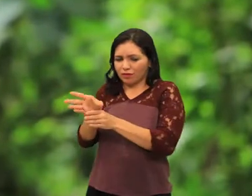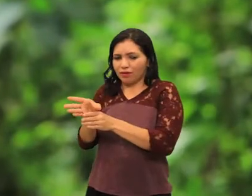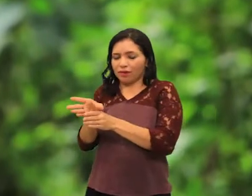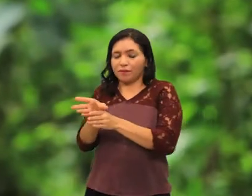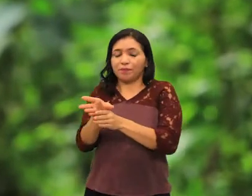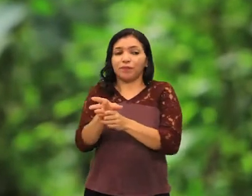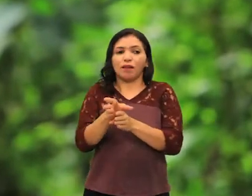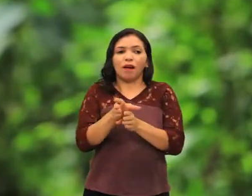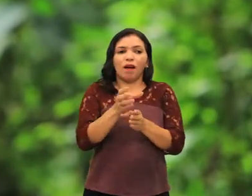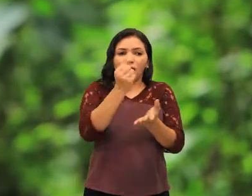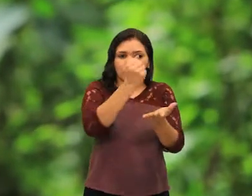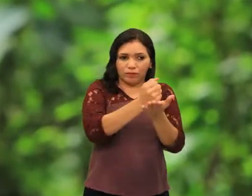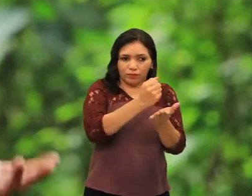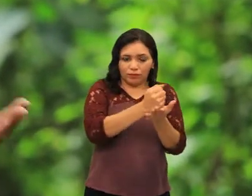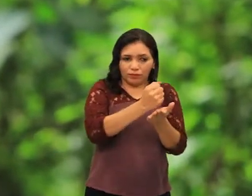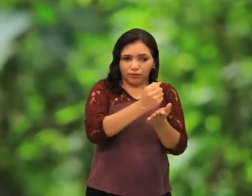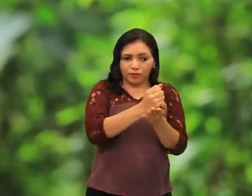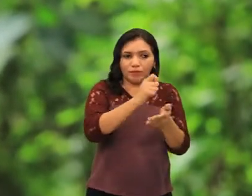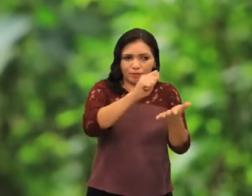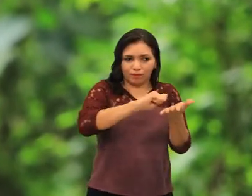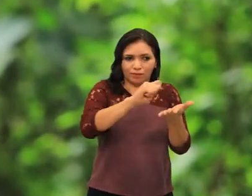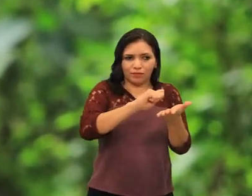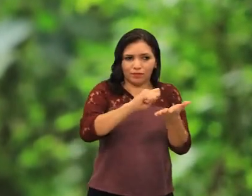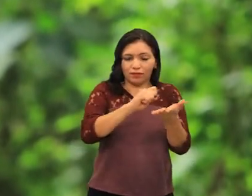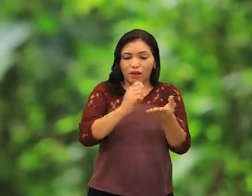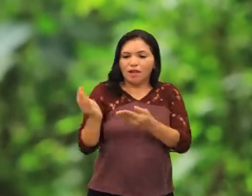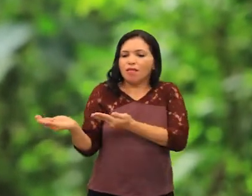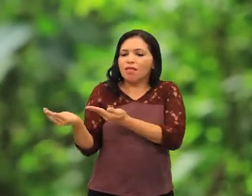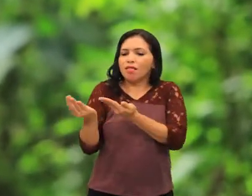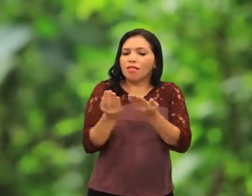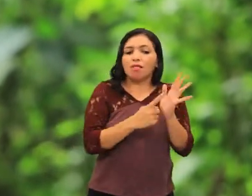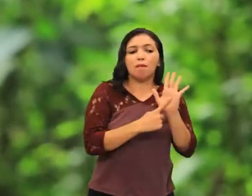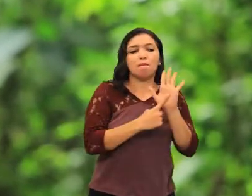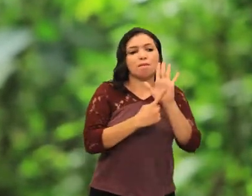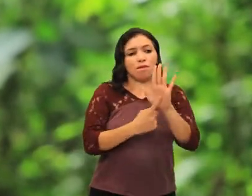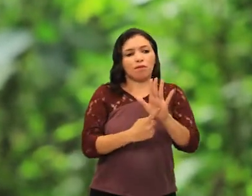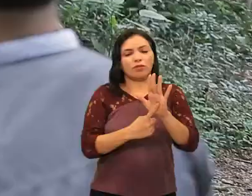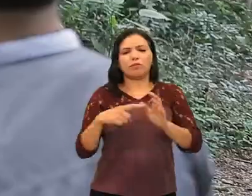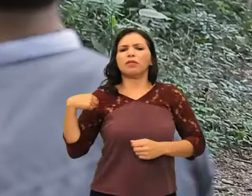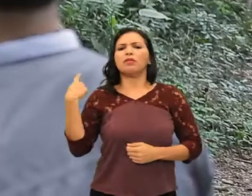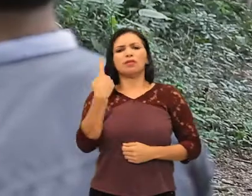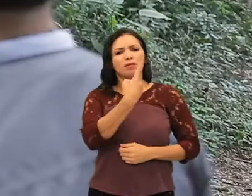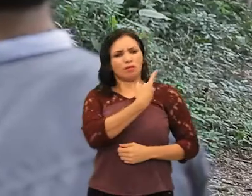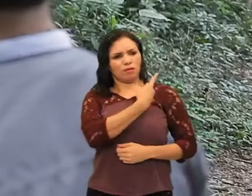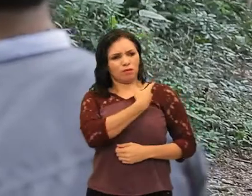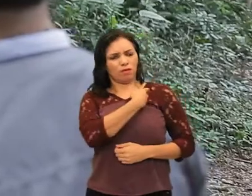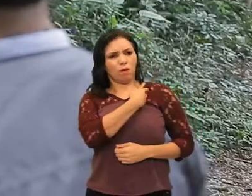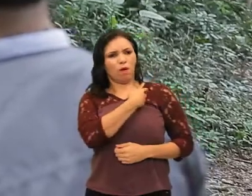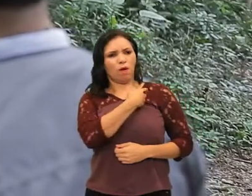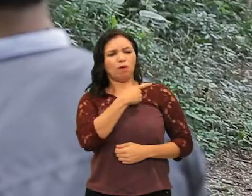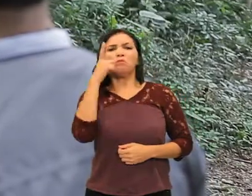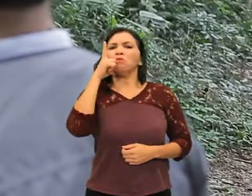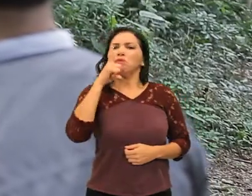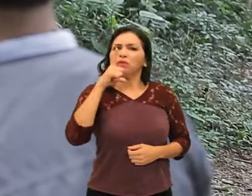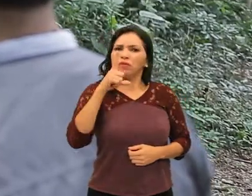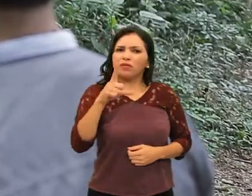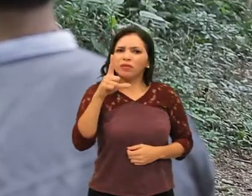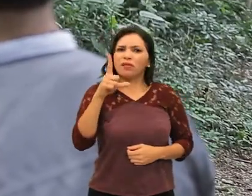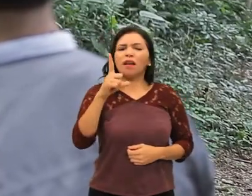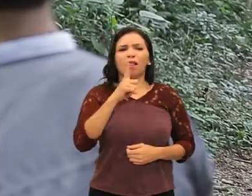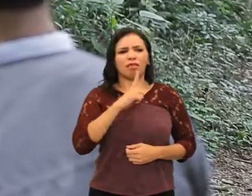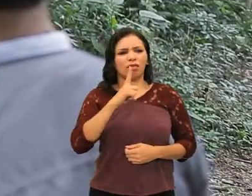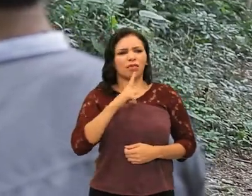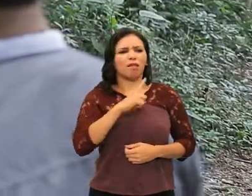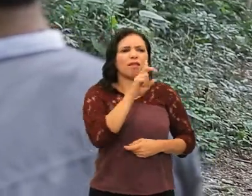expressão conversão ecológica para que nós possamos, no nosso dia a dia, né, termos esse zelo, esse cuidado